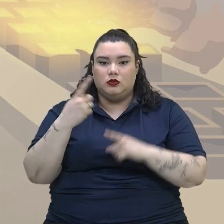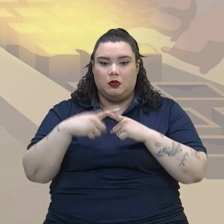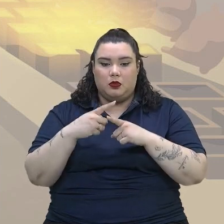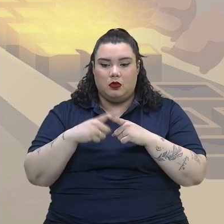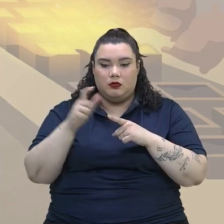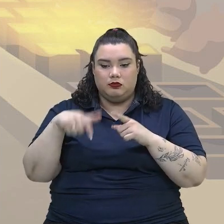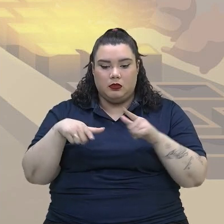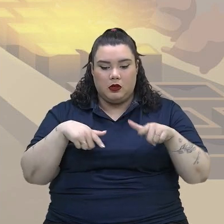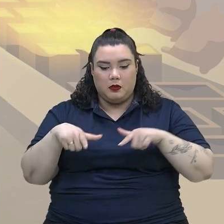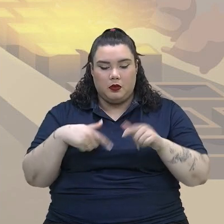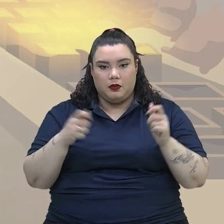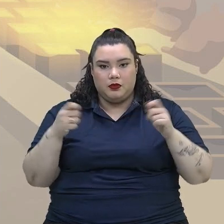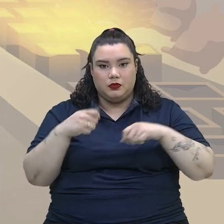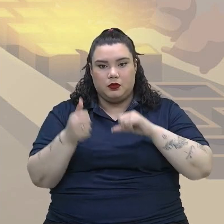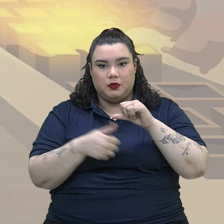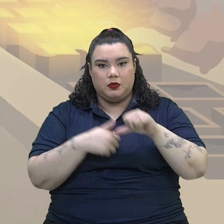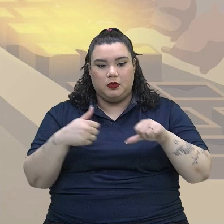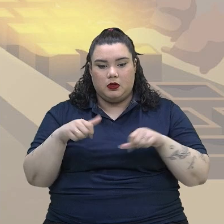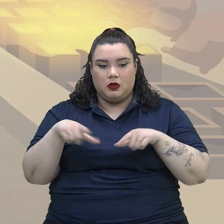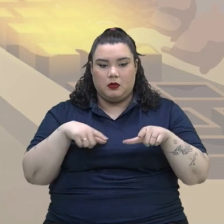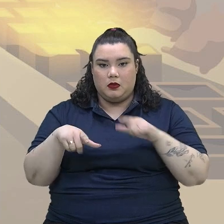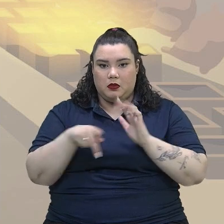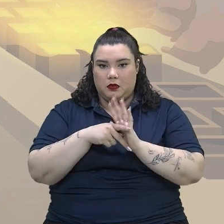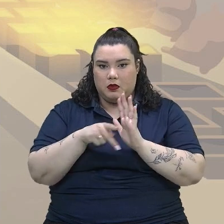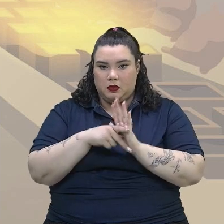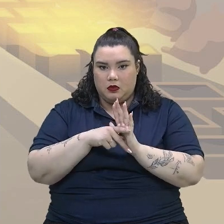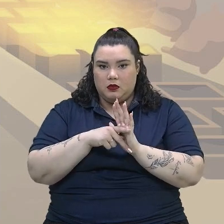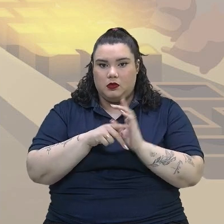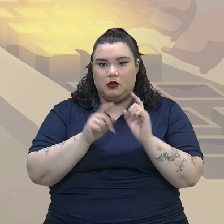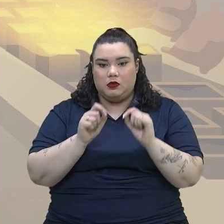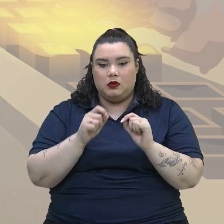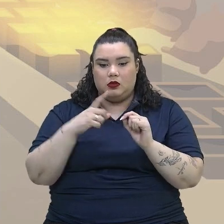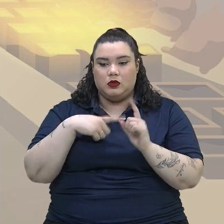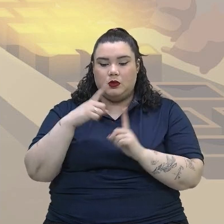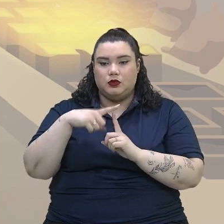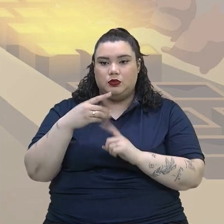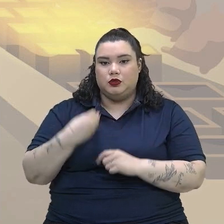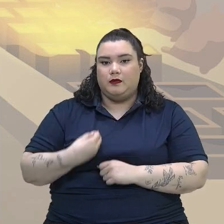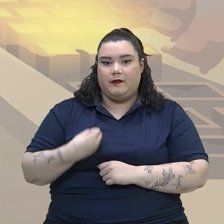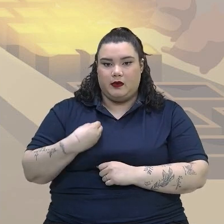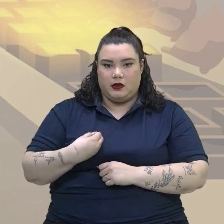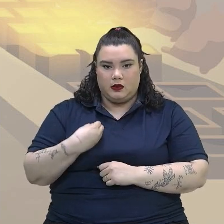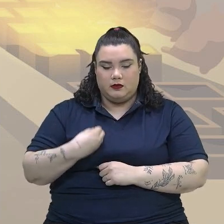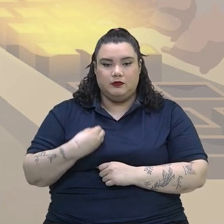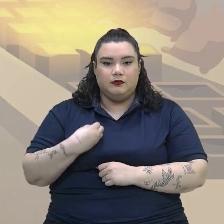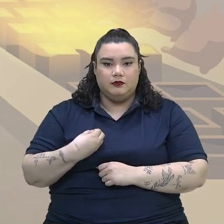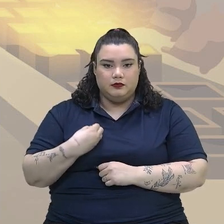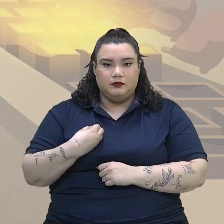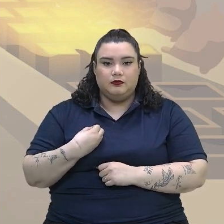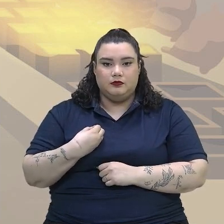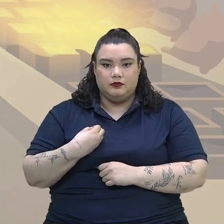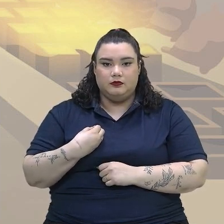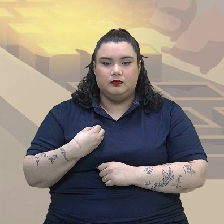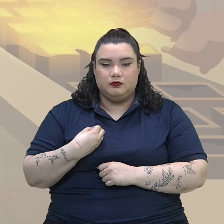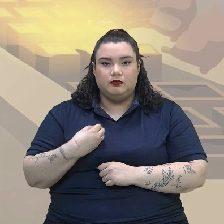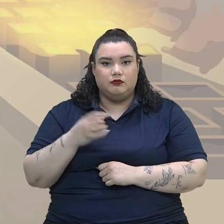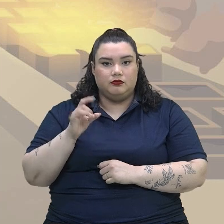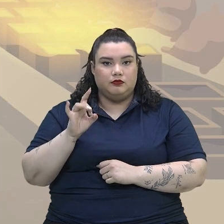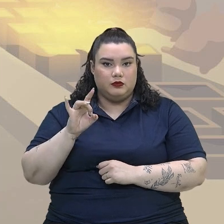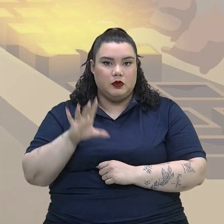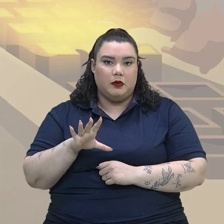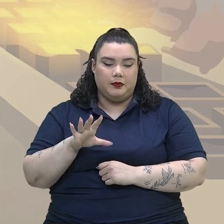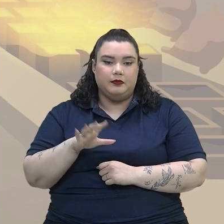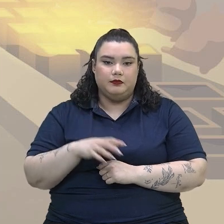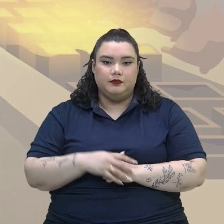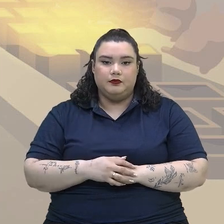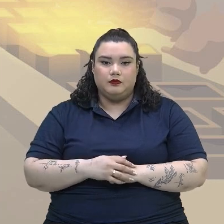trabalhador transforma o seu trabalho apenas em um meio de subsistência, ou de existir, né? Ou